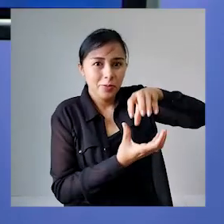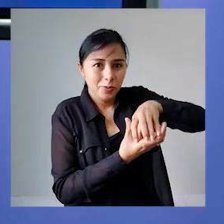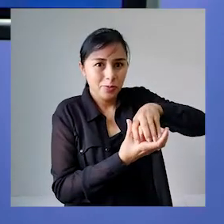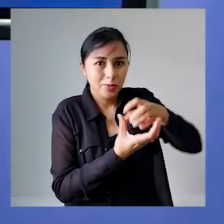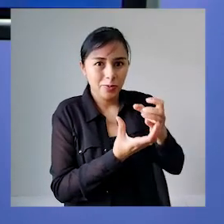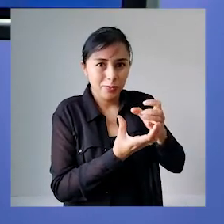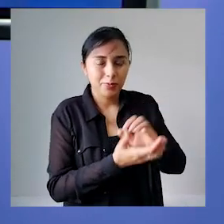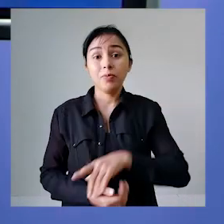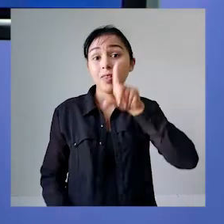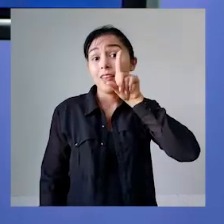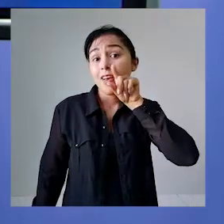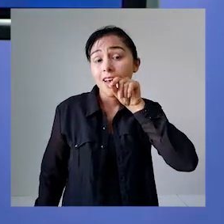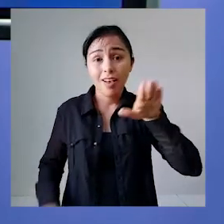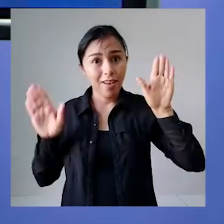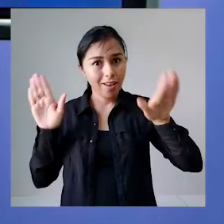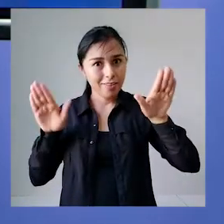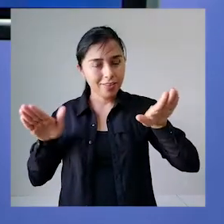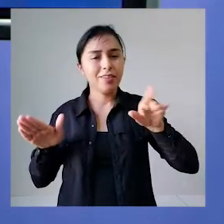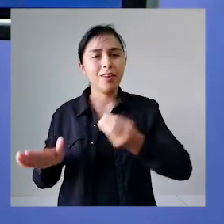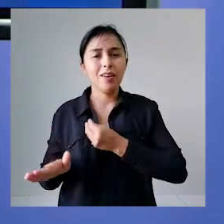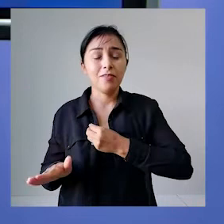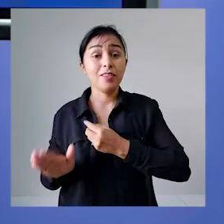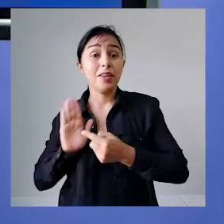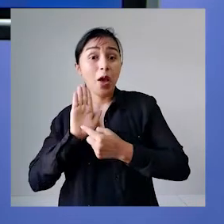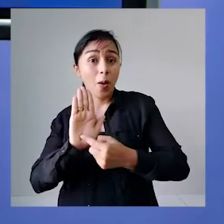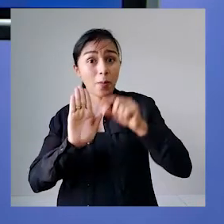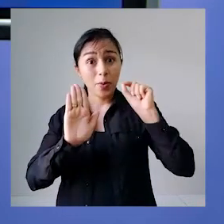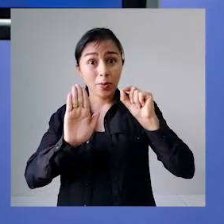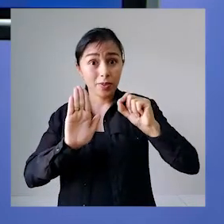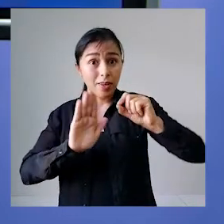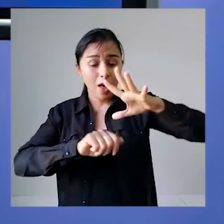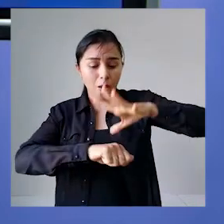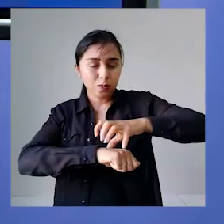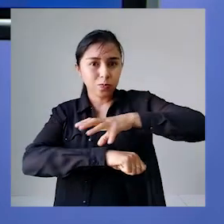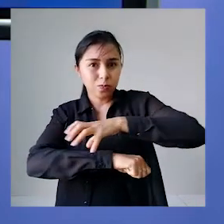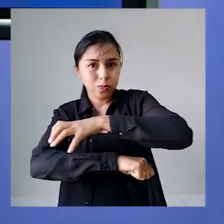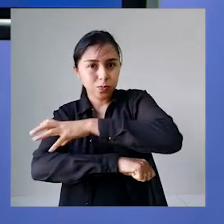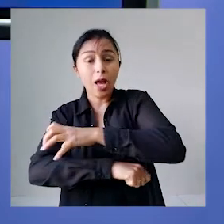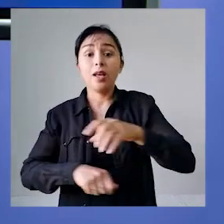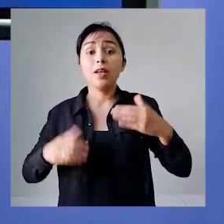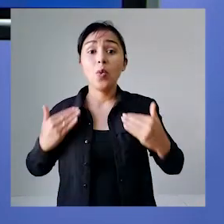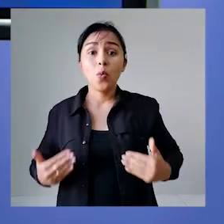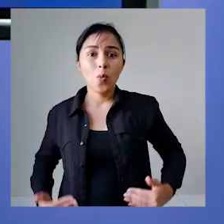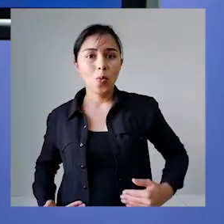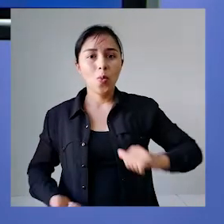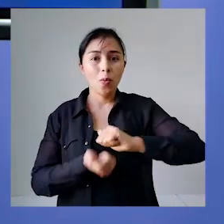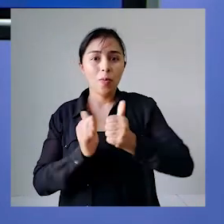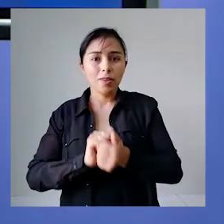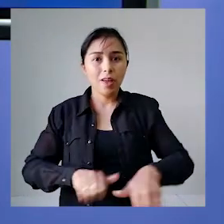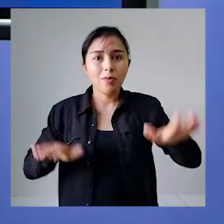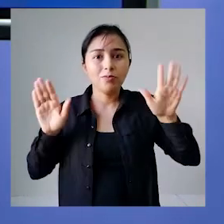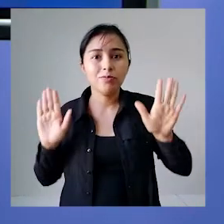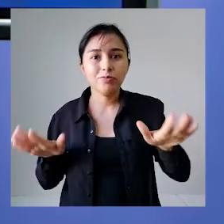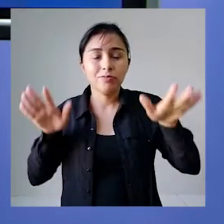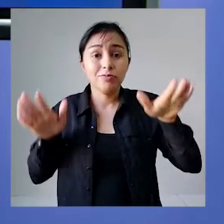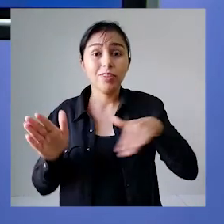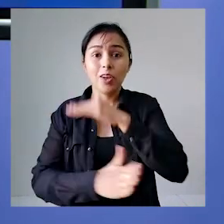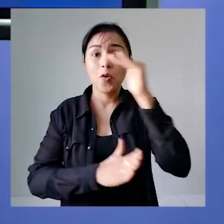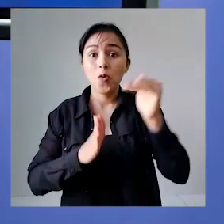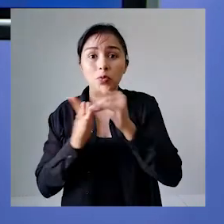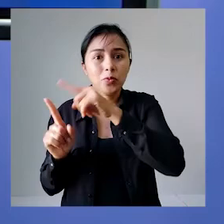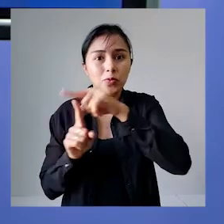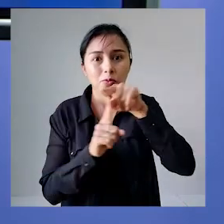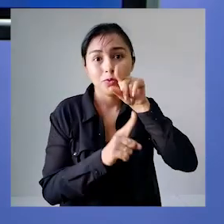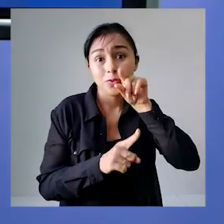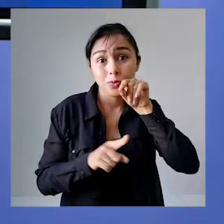se destacam pela presença de penas e um corpo aerodinâmico. Todas as espécies de aves destacam-se